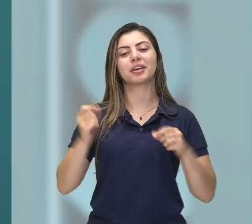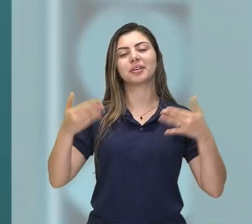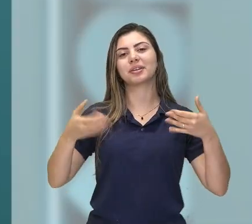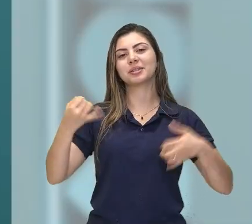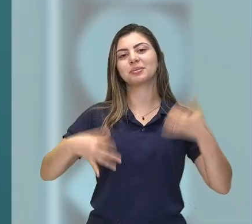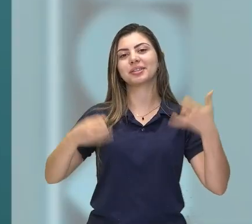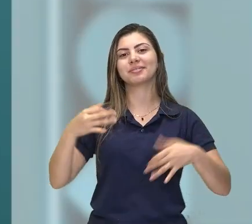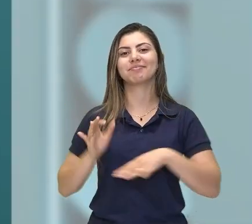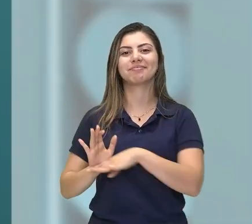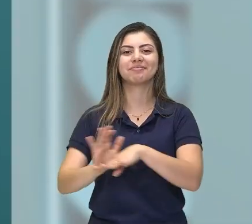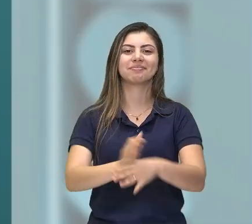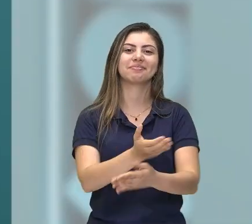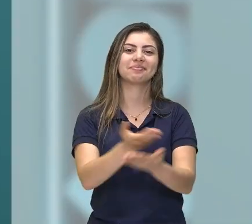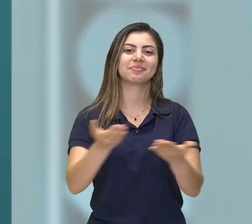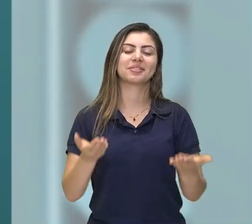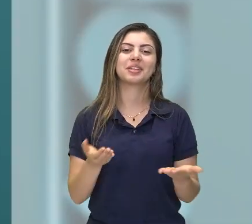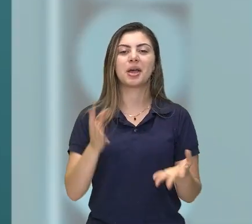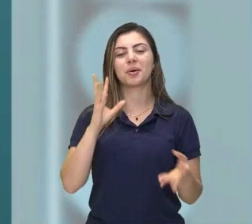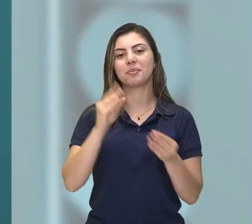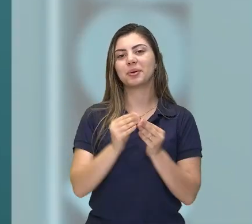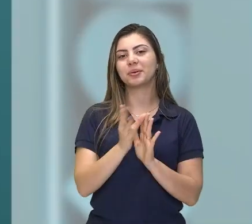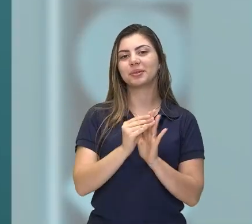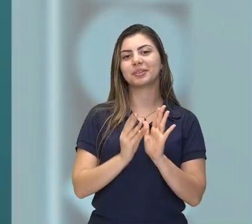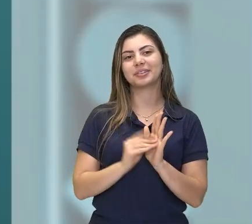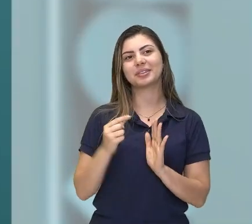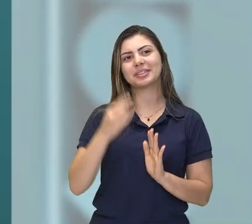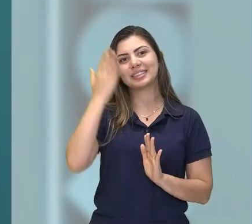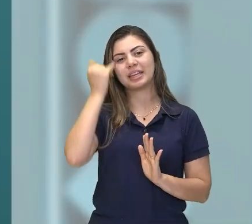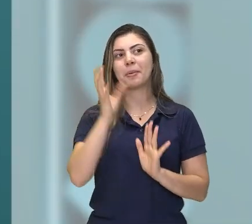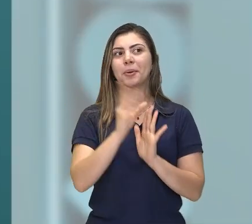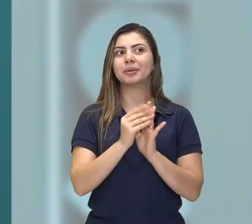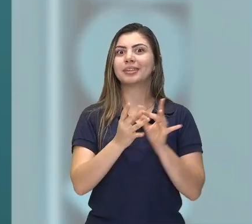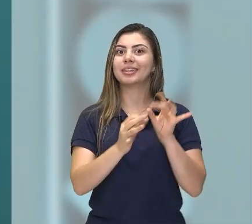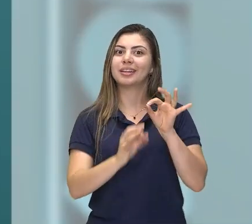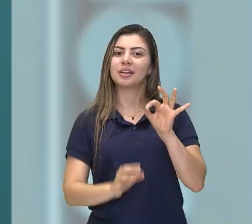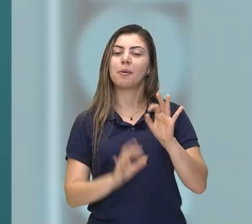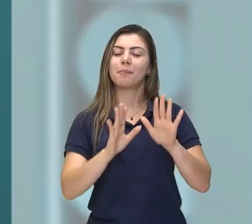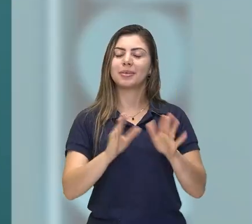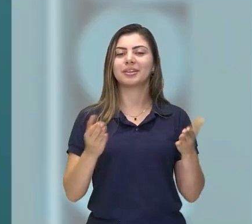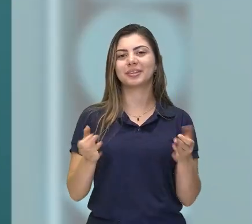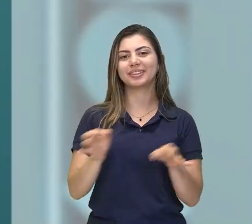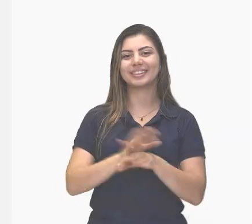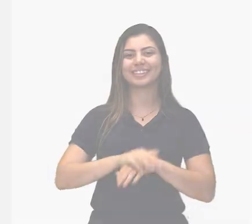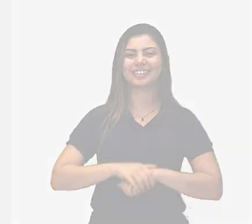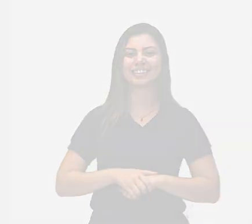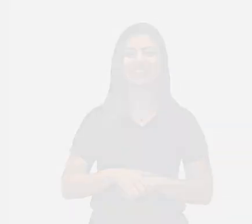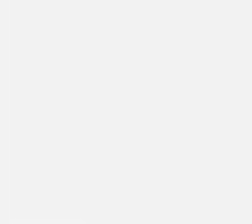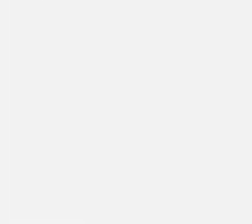ajudado vocês a entenderem o conteúdo. Eu sei que é muita informação e eu fico por aqui.